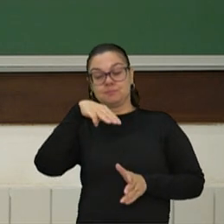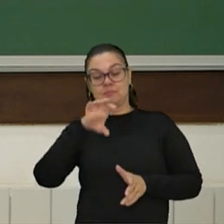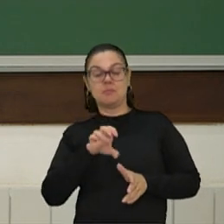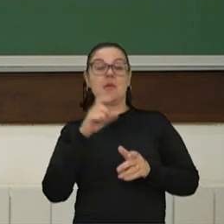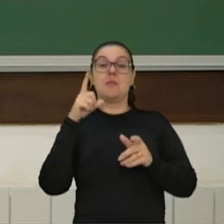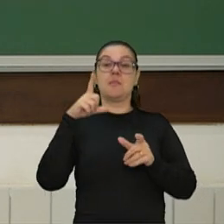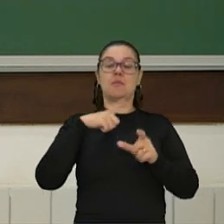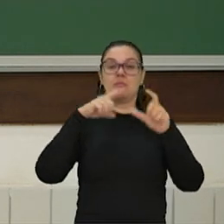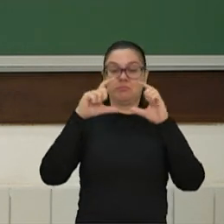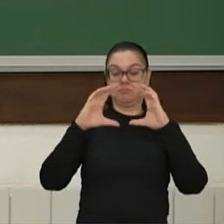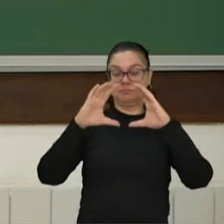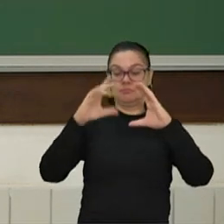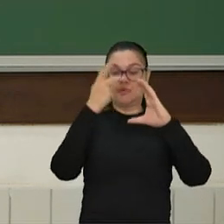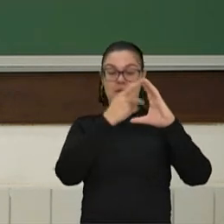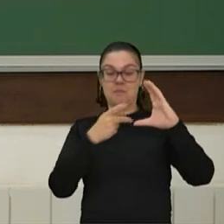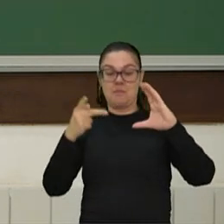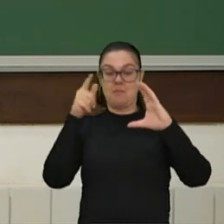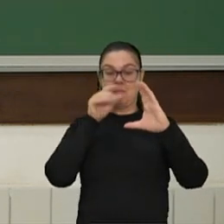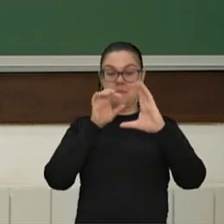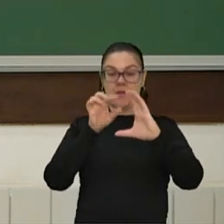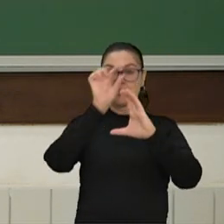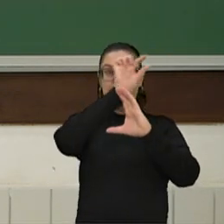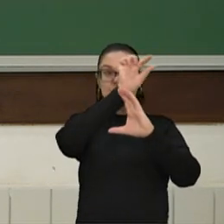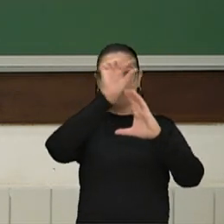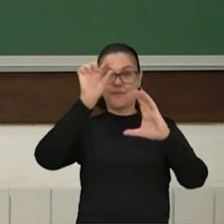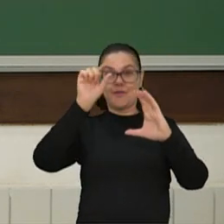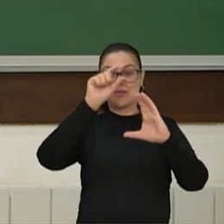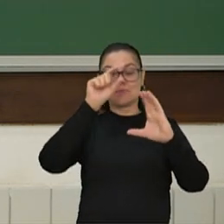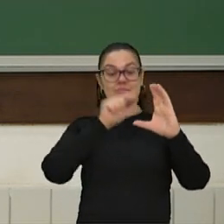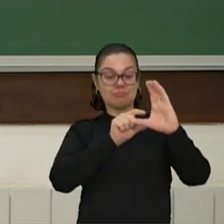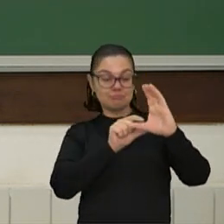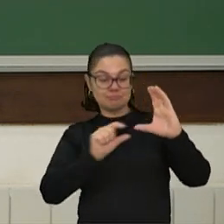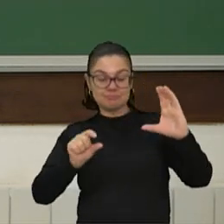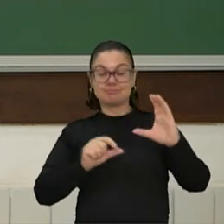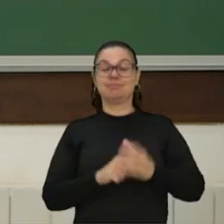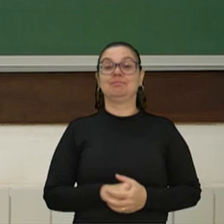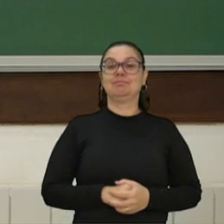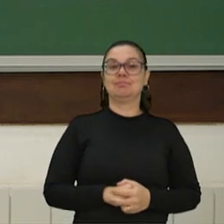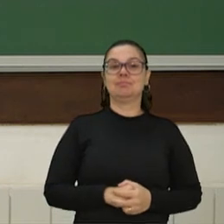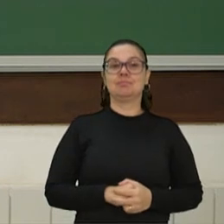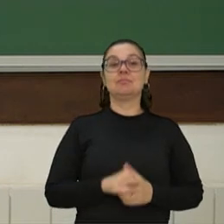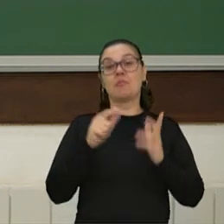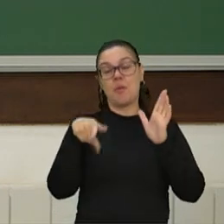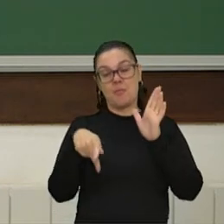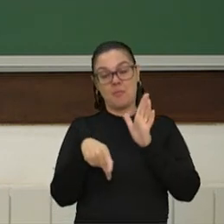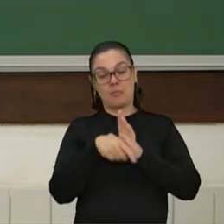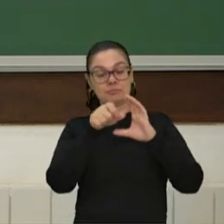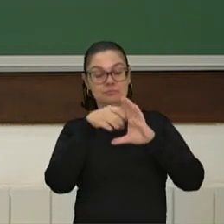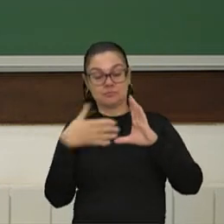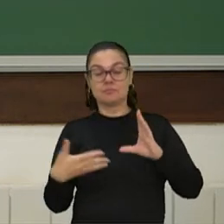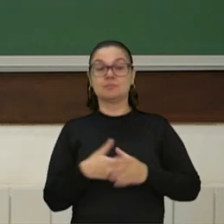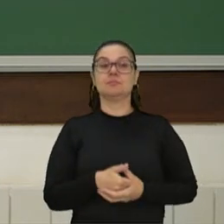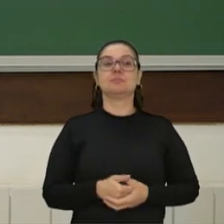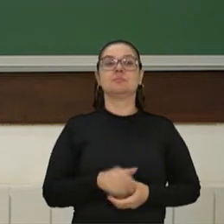que vai ter a imagem e um começo da frase em cima e o restante embaixo. É uma característica do